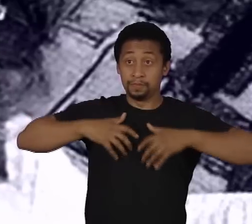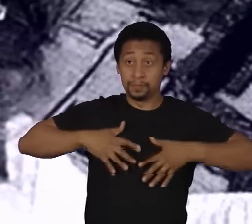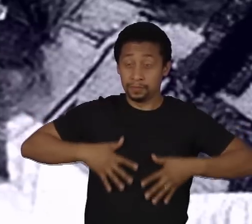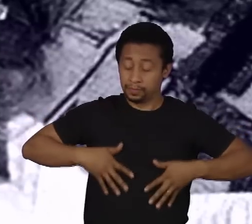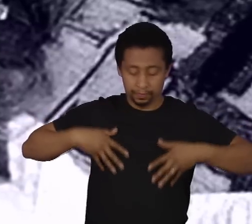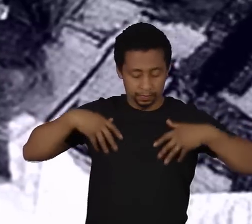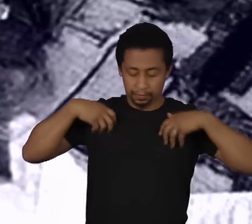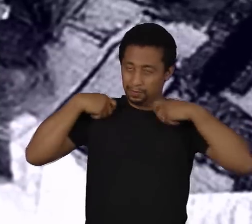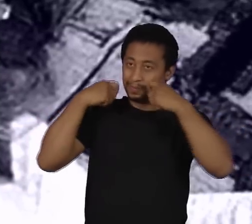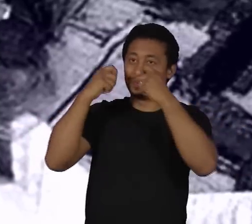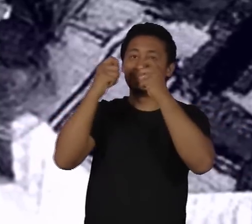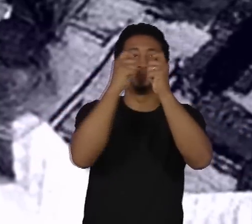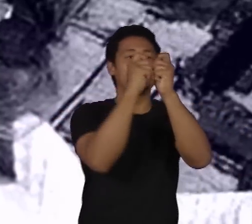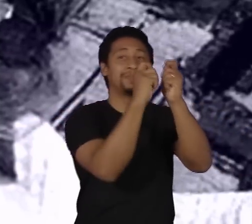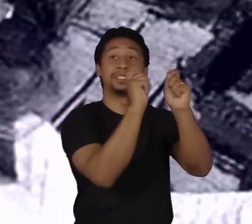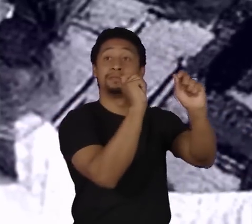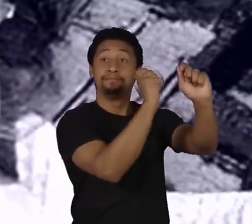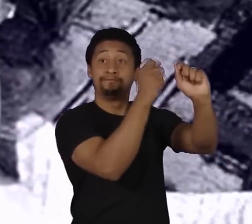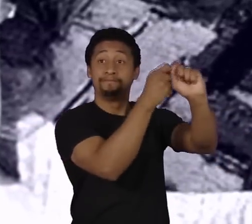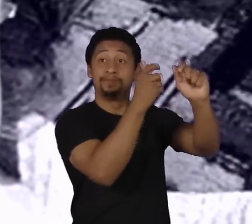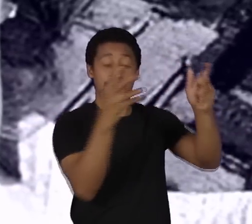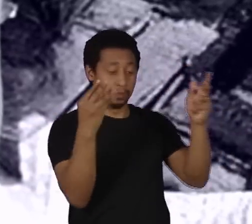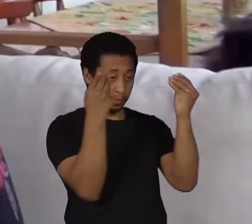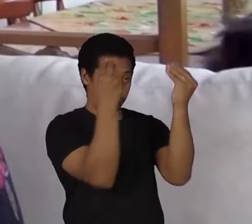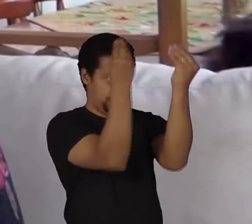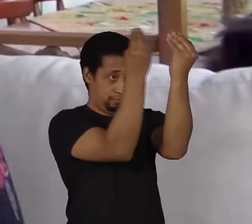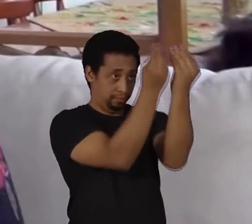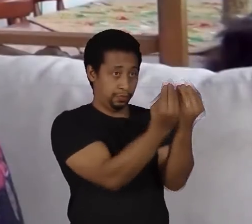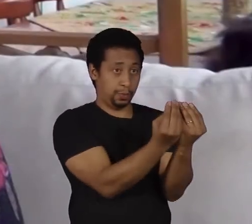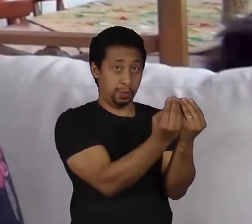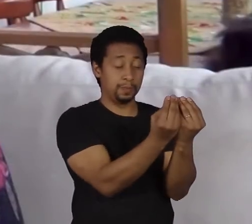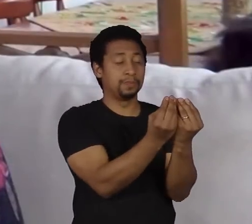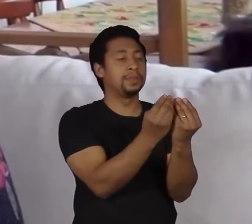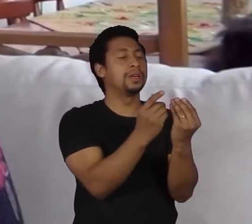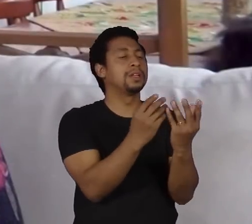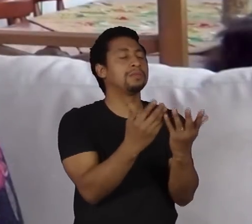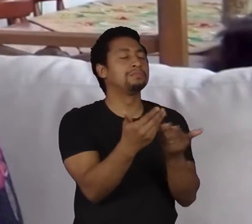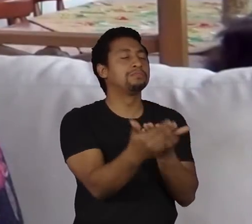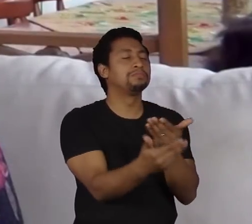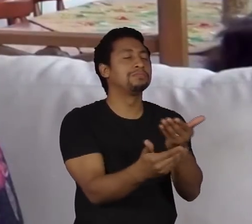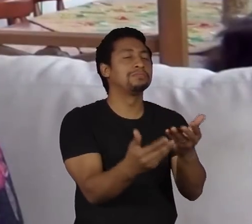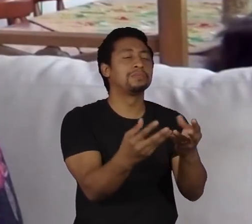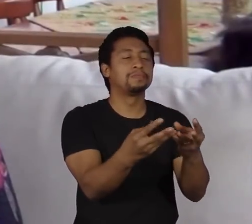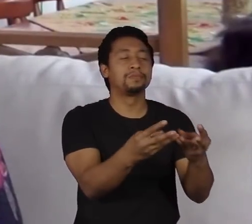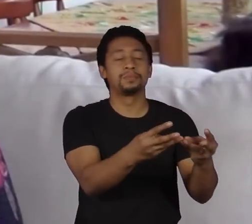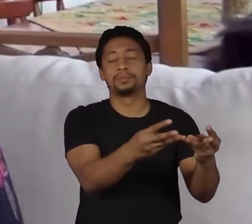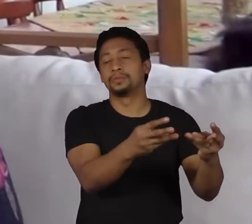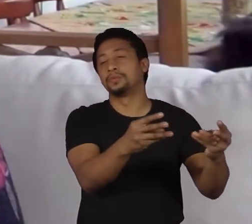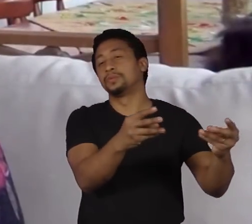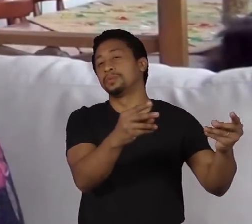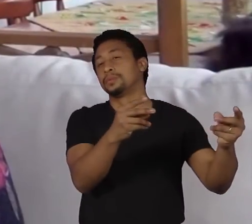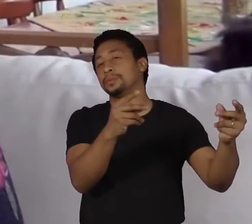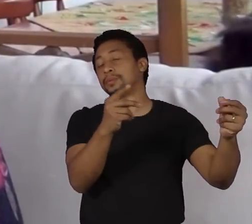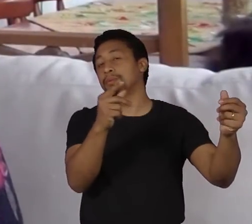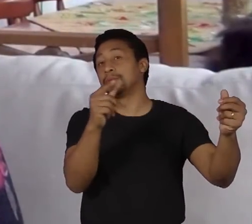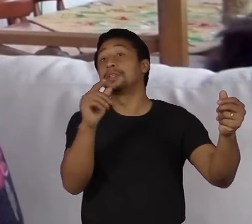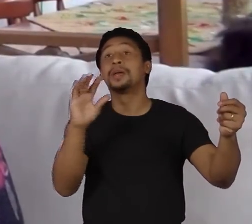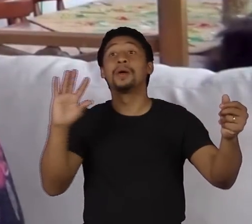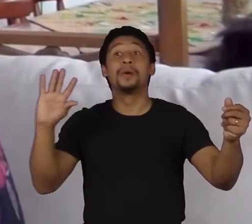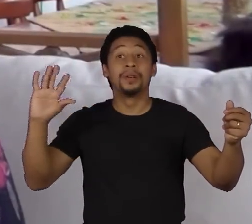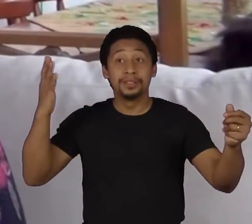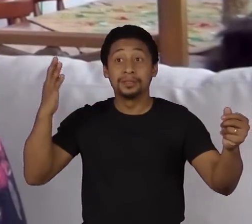da parede. Ela se foi de mansinho e já na ponta da estrada vosso pai